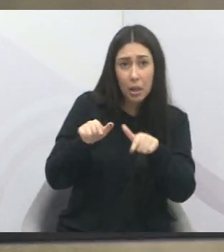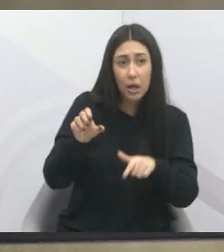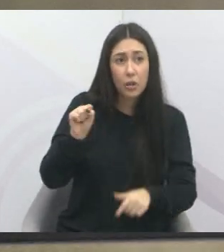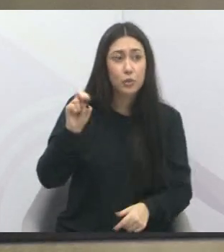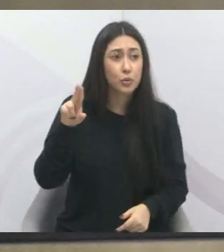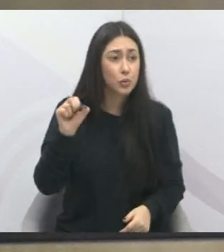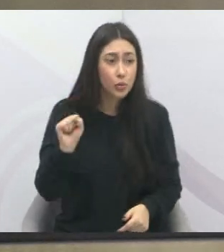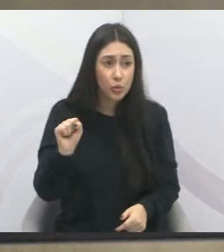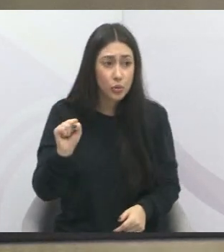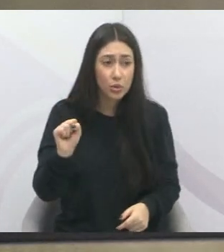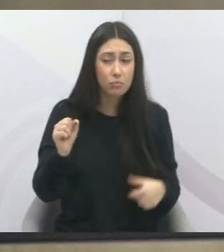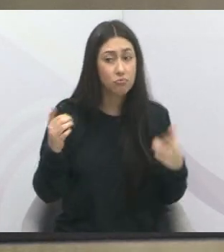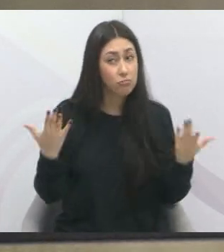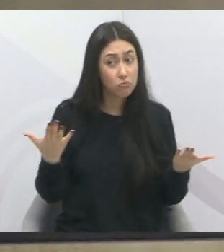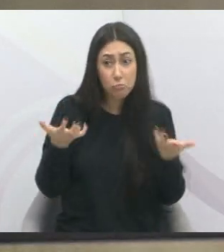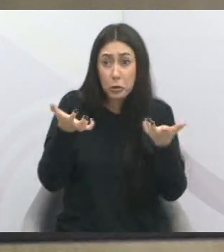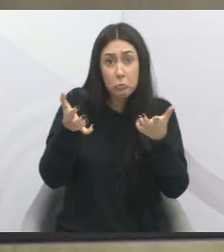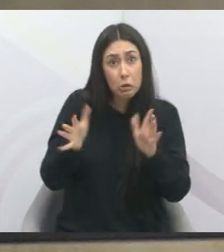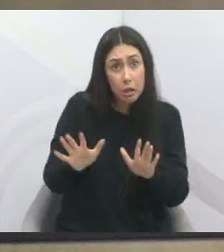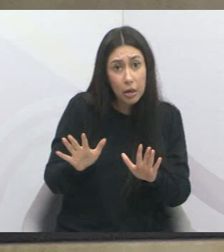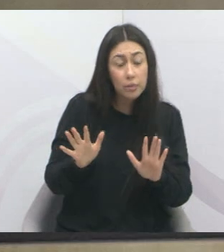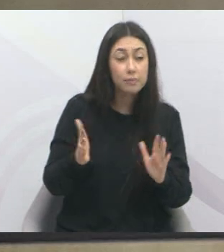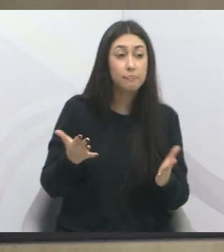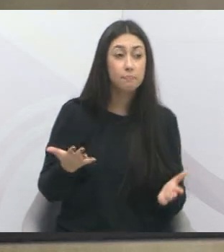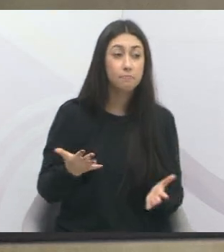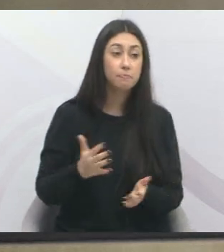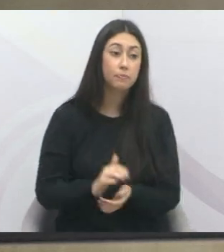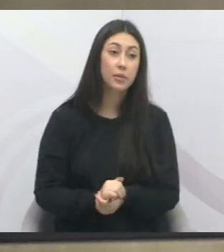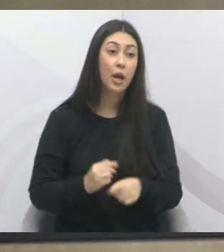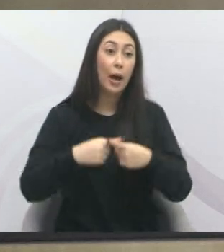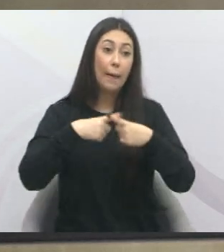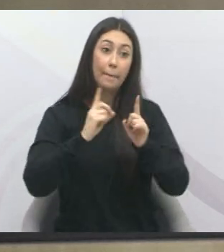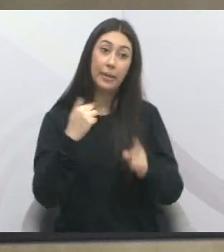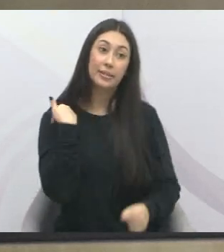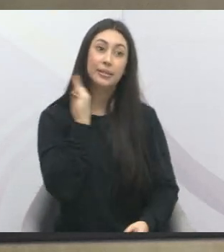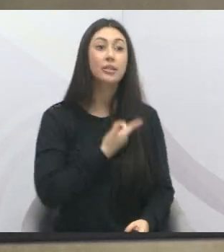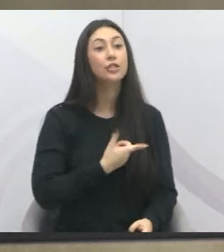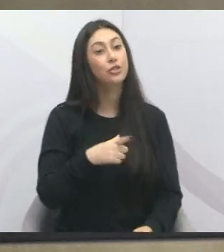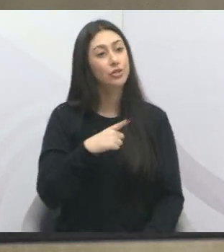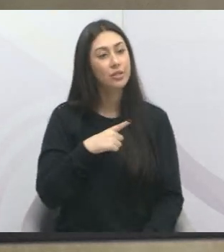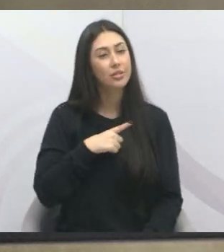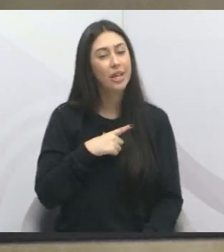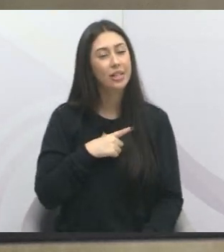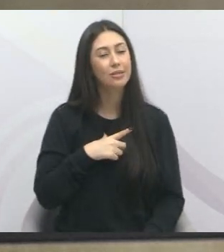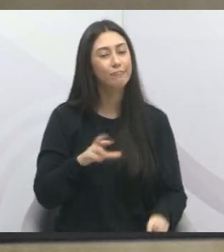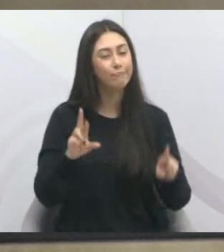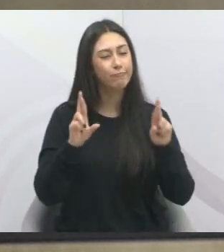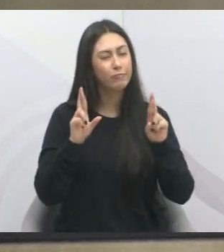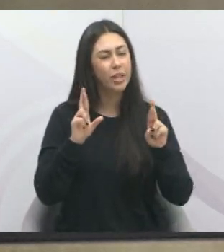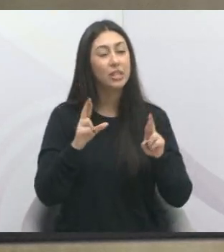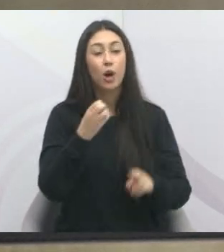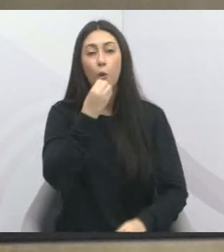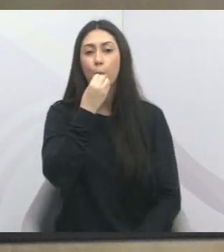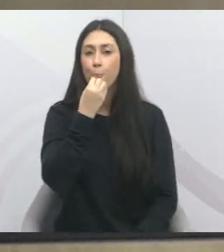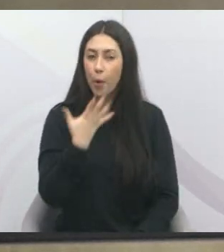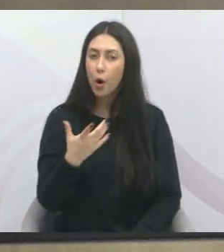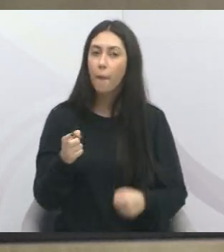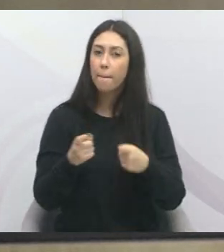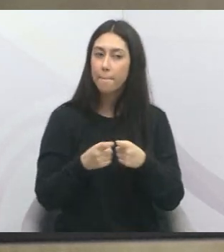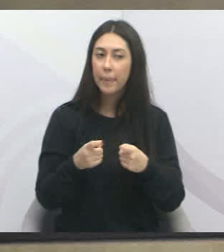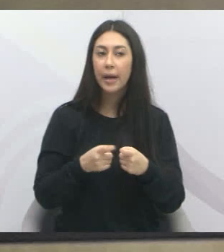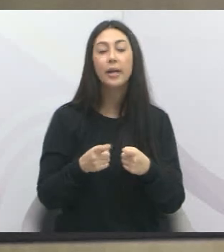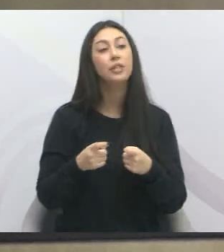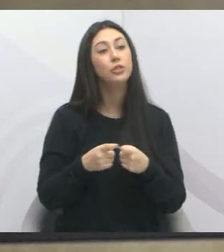pelo serviço público, né? Mas a gente tem muita sorte que temos bons médicos na atenção básica